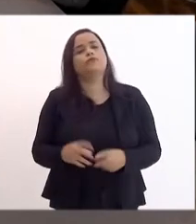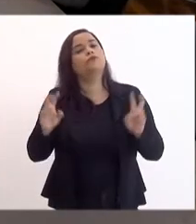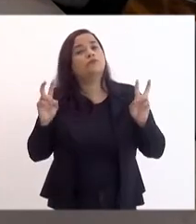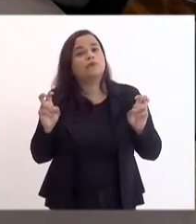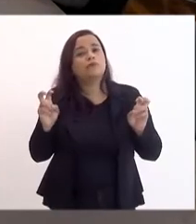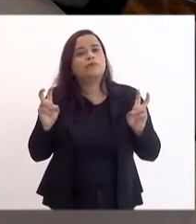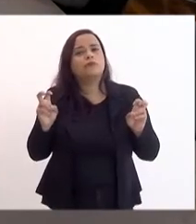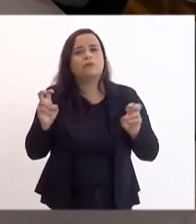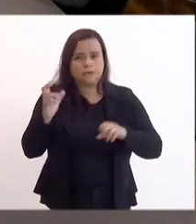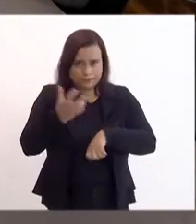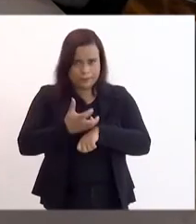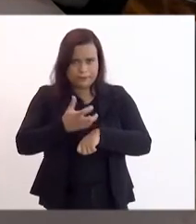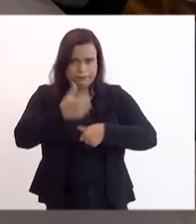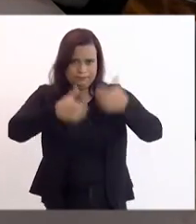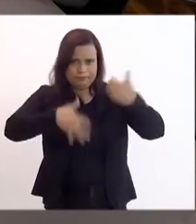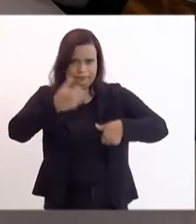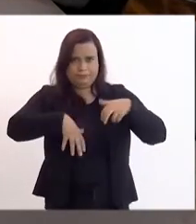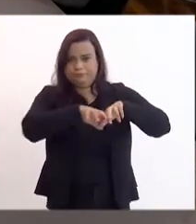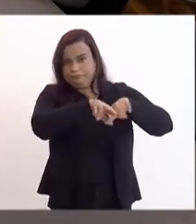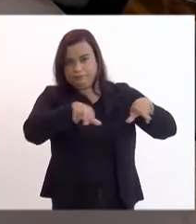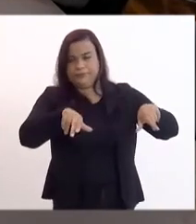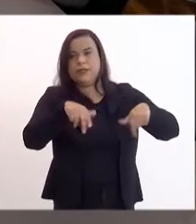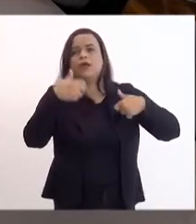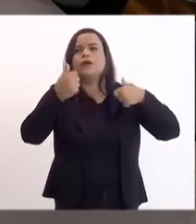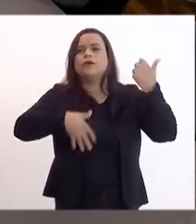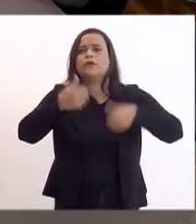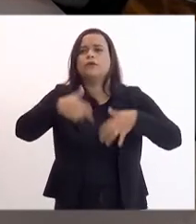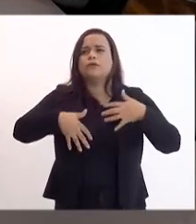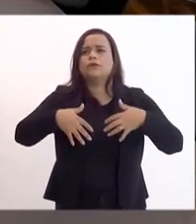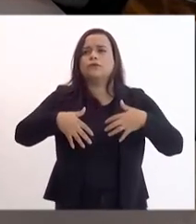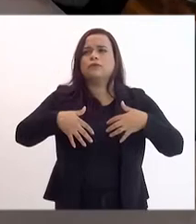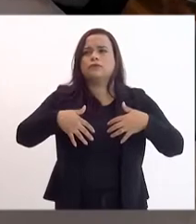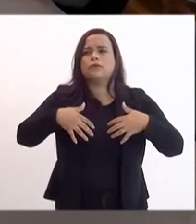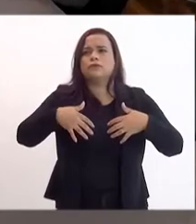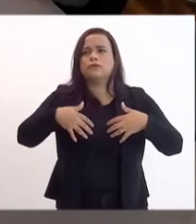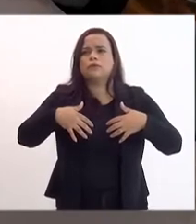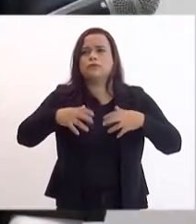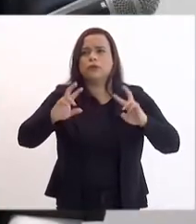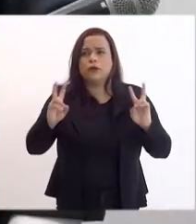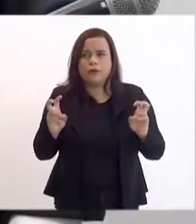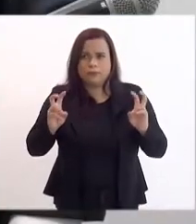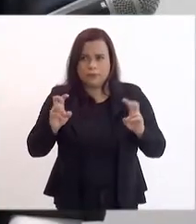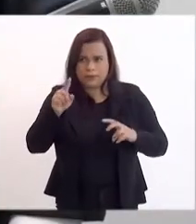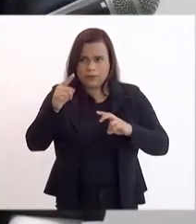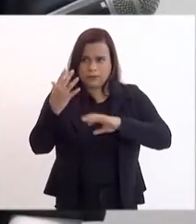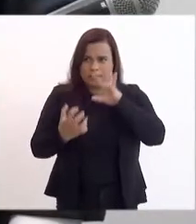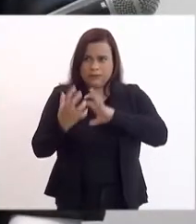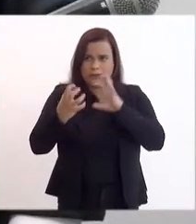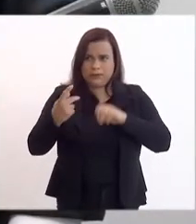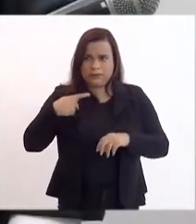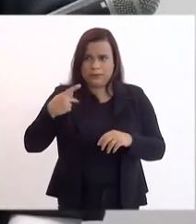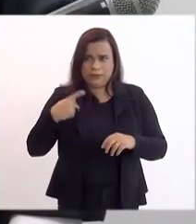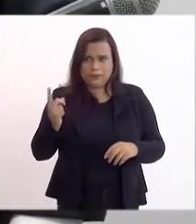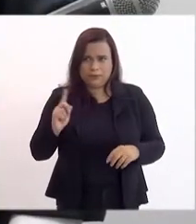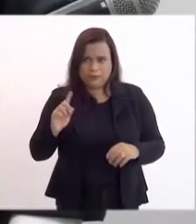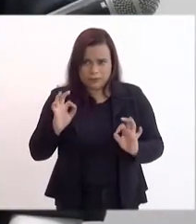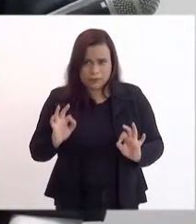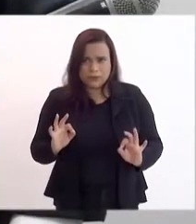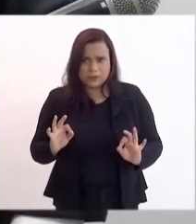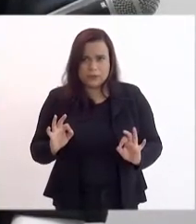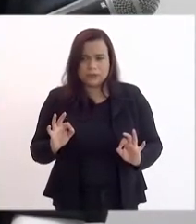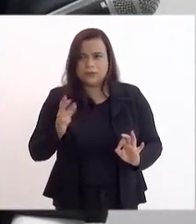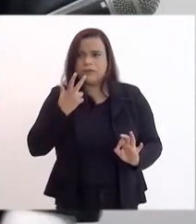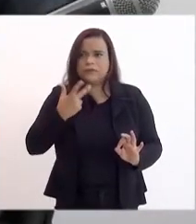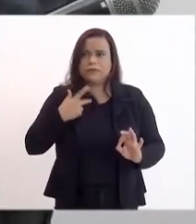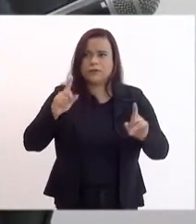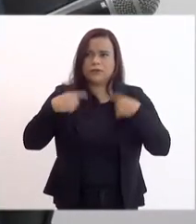sobre a tal matéria, que a matéria versa sobre... Você não está brigado comigo, não, né, Valdec? Você não falou contra mim, não, né? Já não chega... Já tem mais